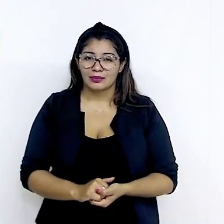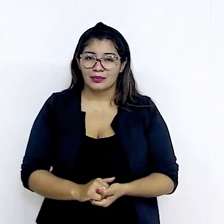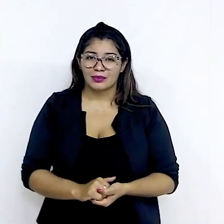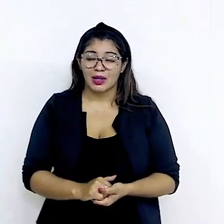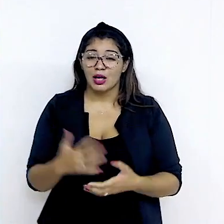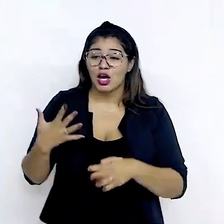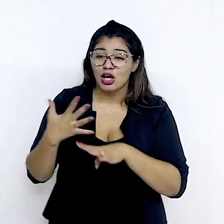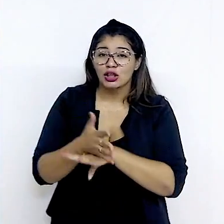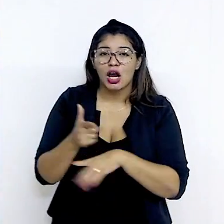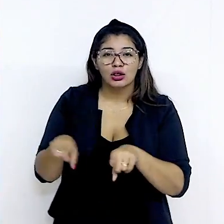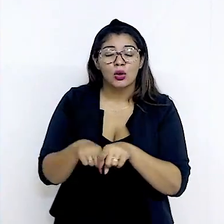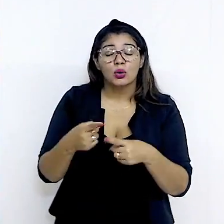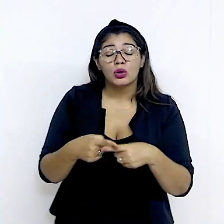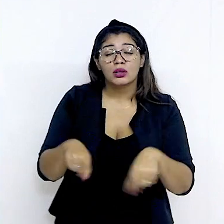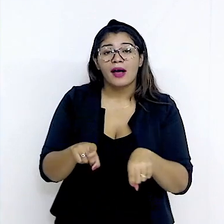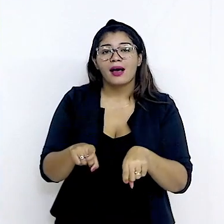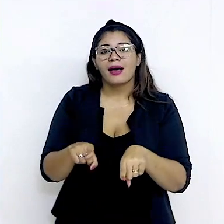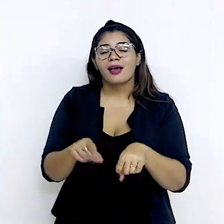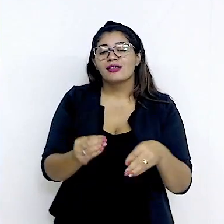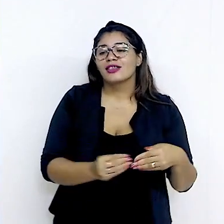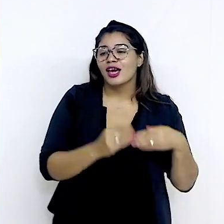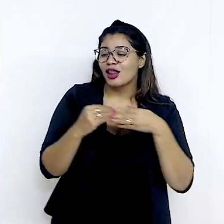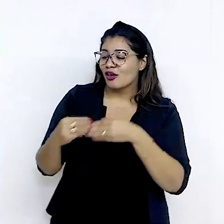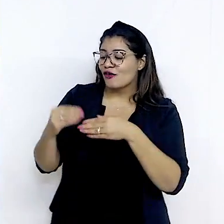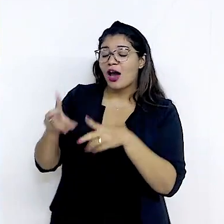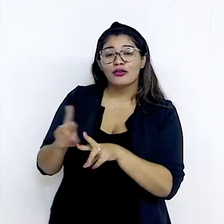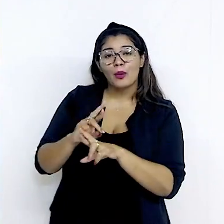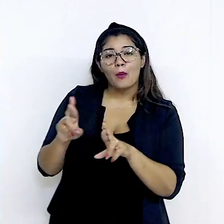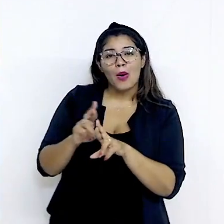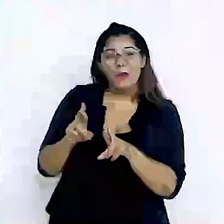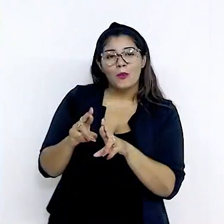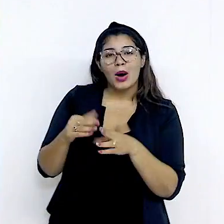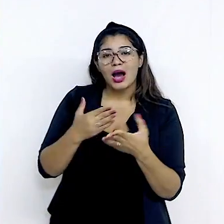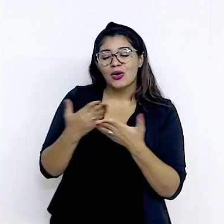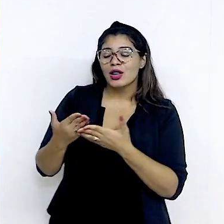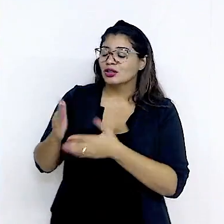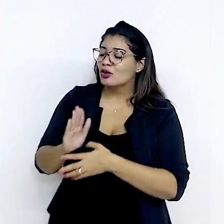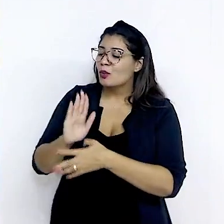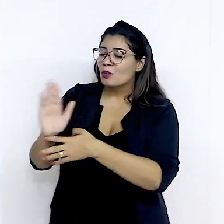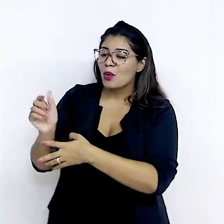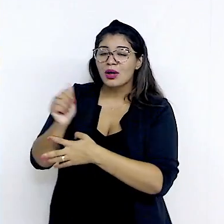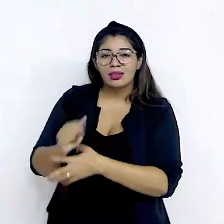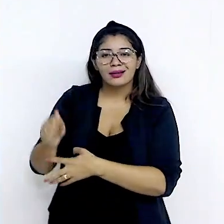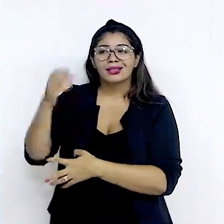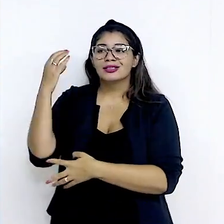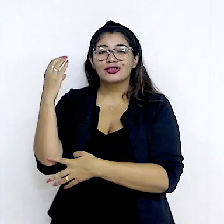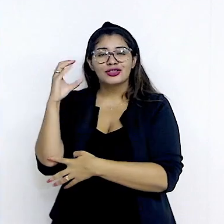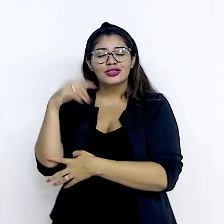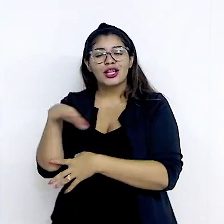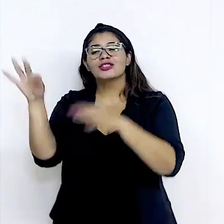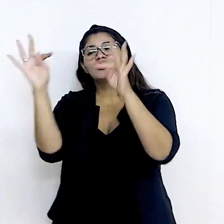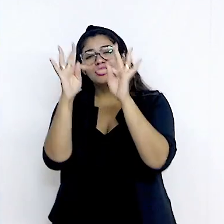entrar no nosso grande desafio, que é levar a nossa relação para uma relação de cooperação na área de ciência e